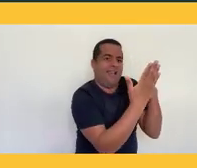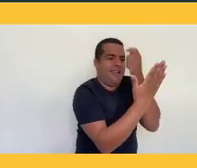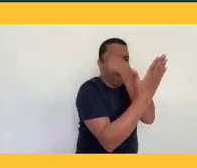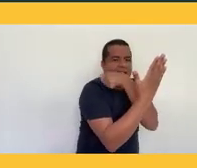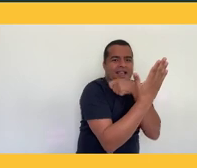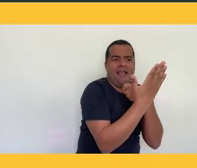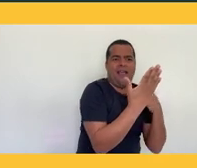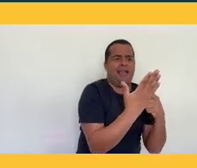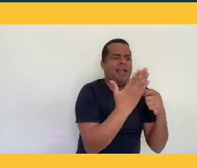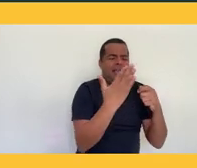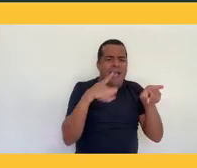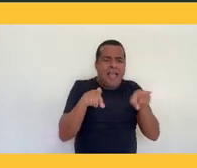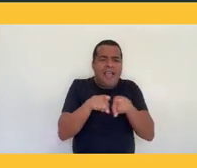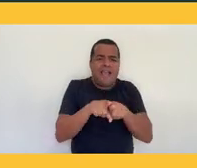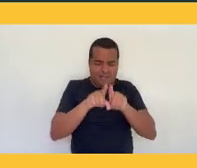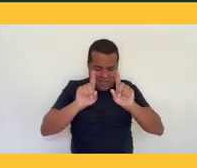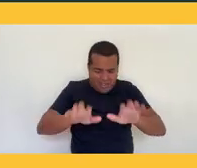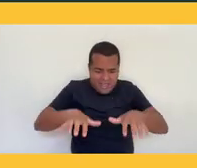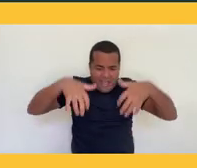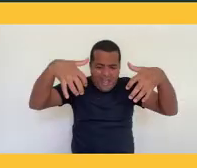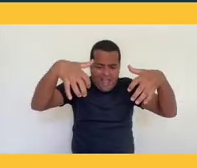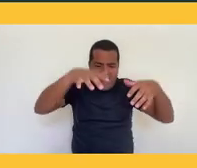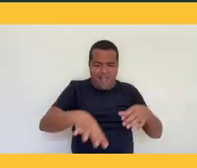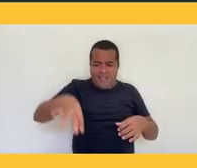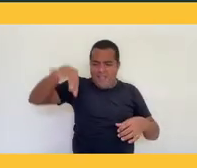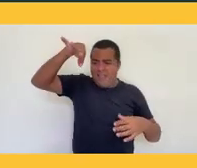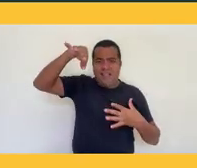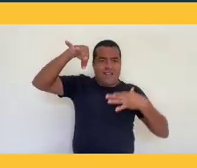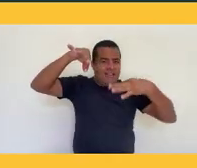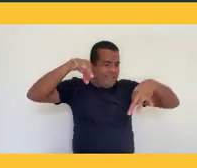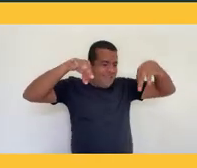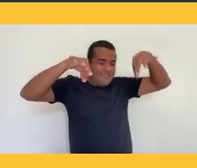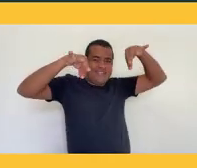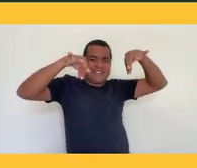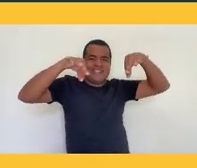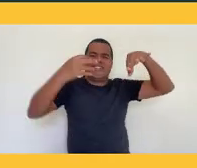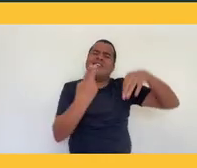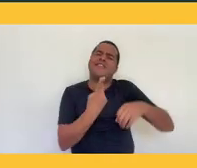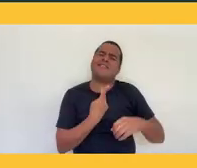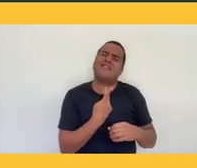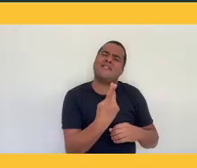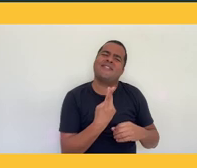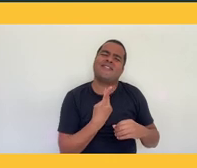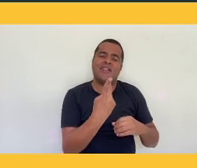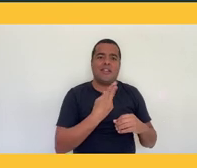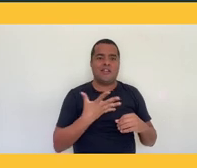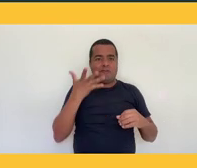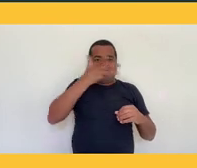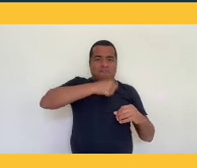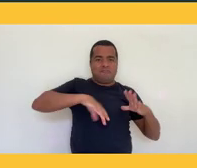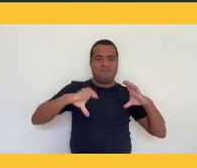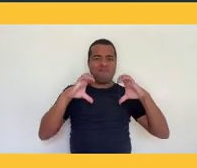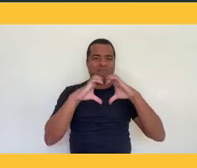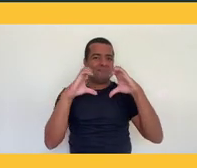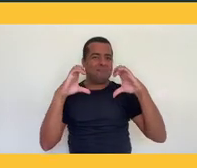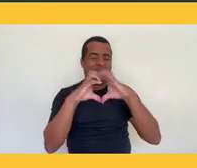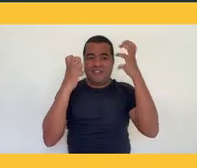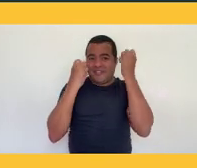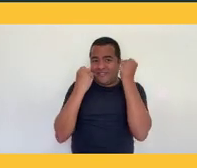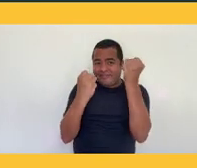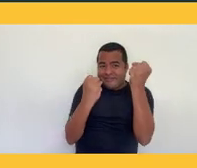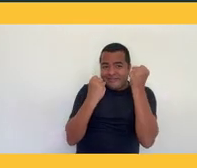meu amor. Esse é o último coração pra salvar seu coração.